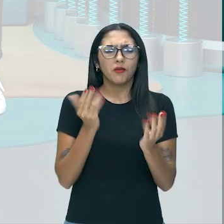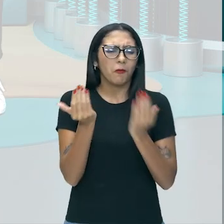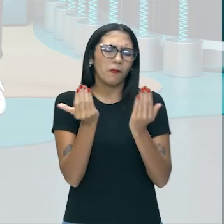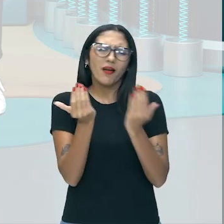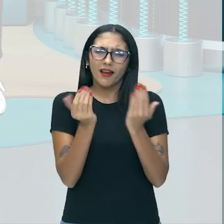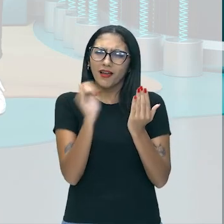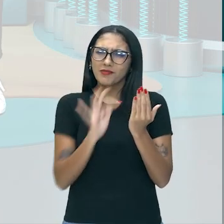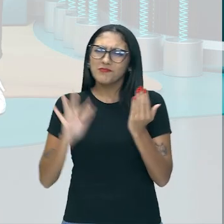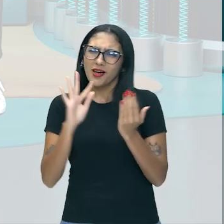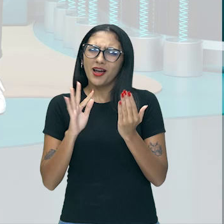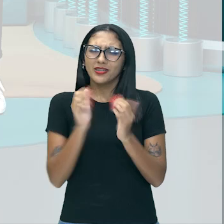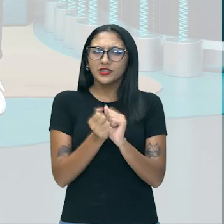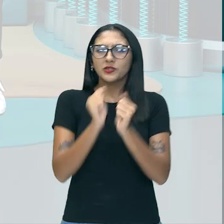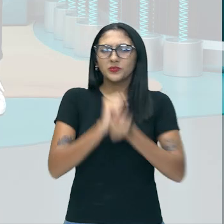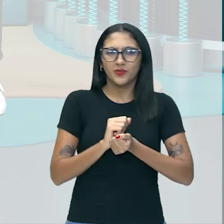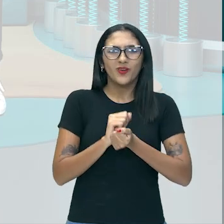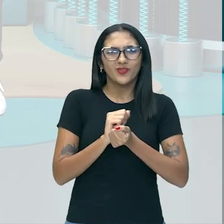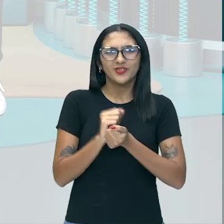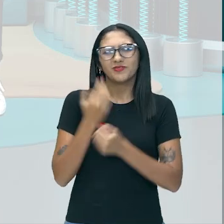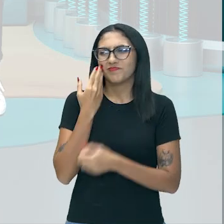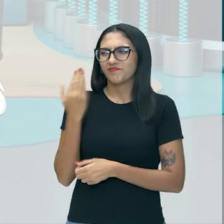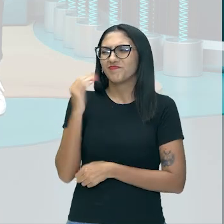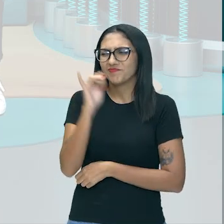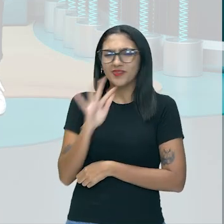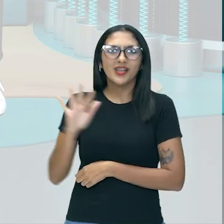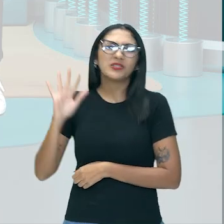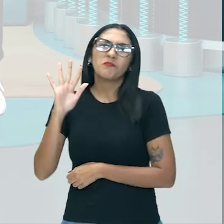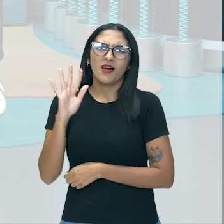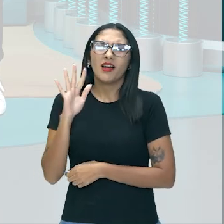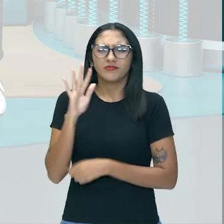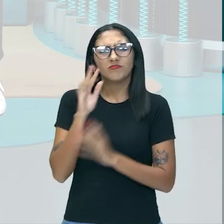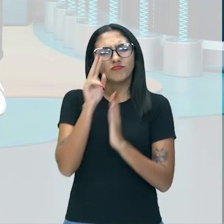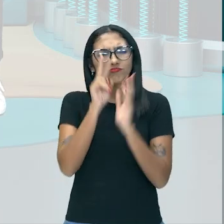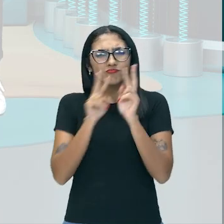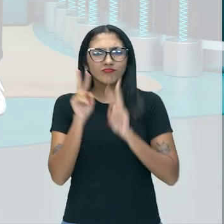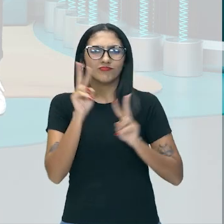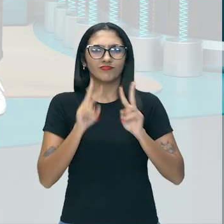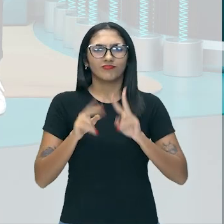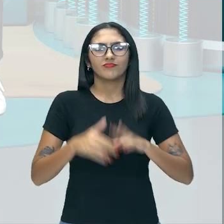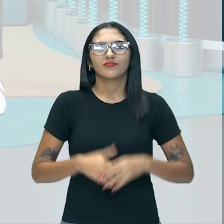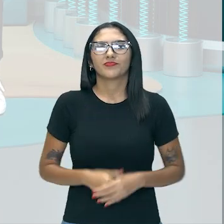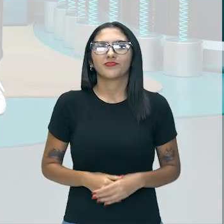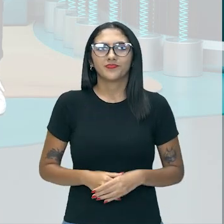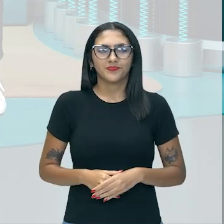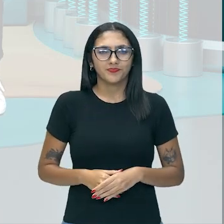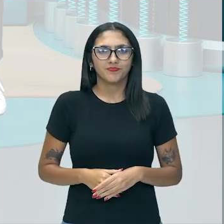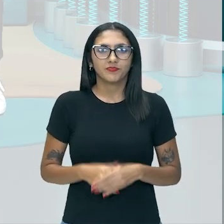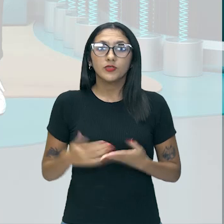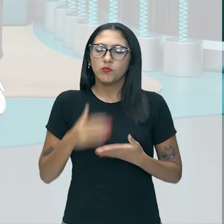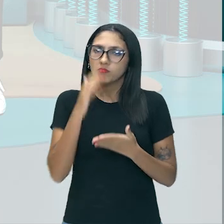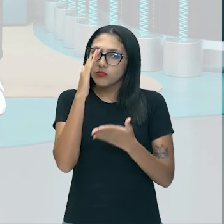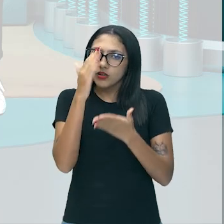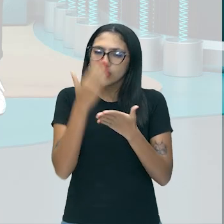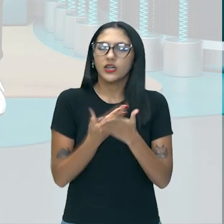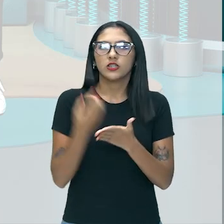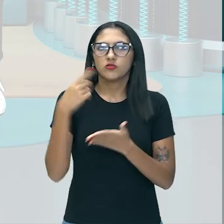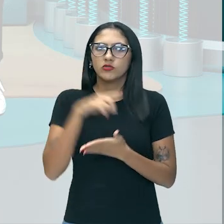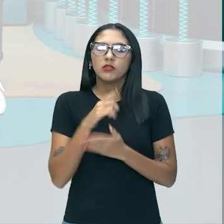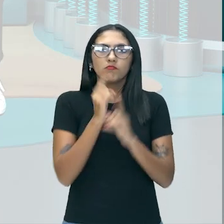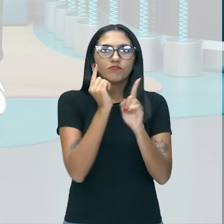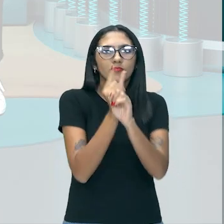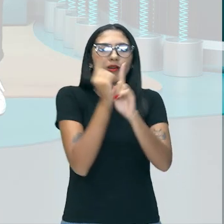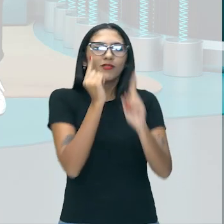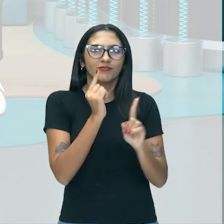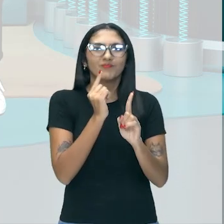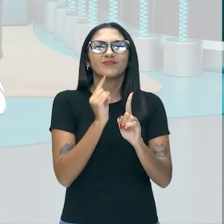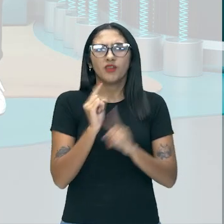né? Através do que está sendo mostrado aqui para vocês nas figuras. Certo? Então, eu acredito que vocês já conseguiram identificar um